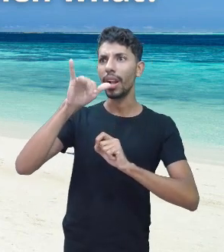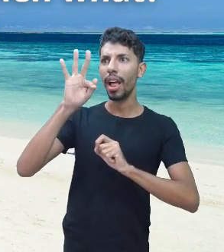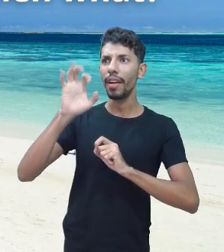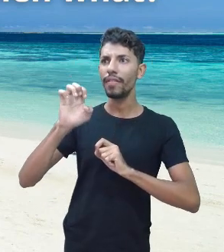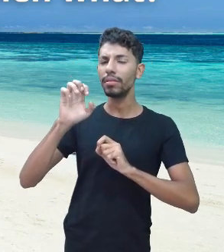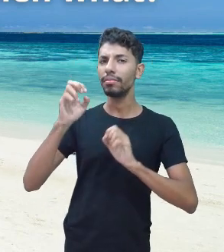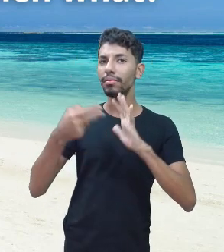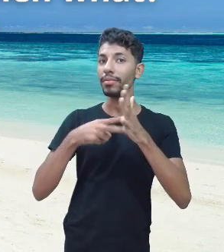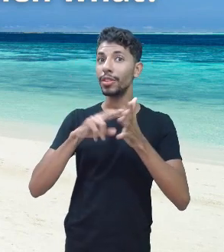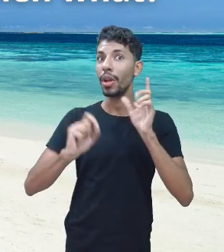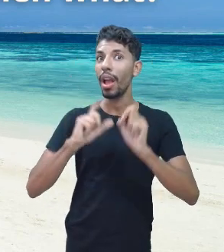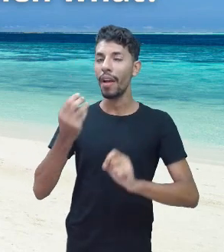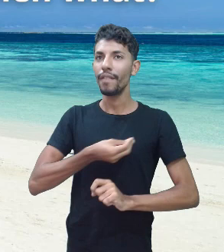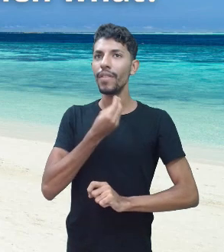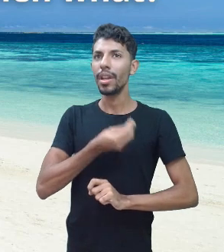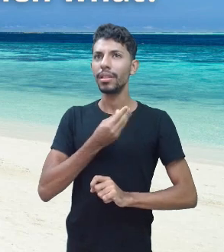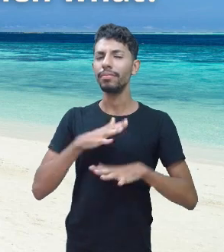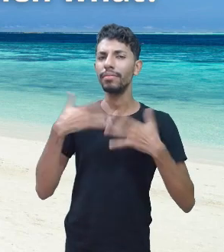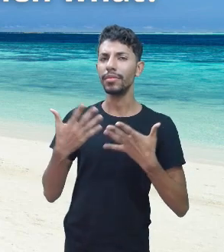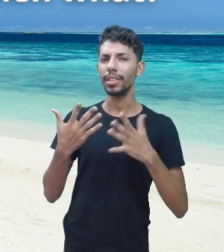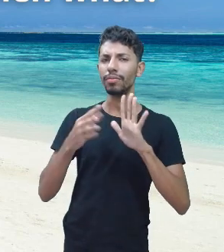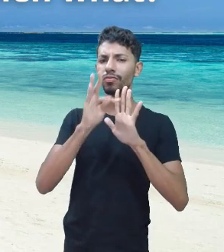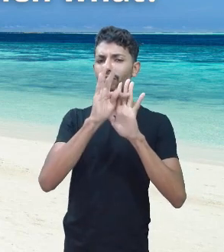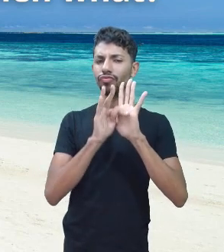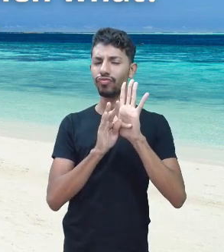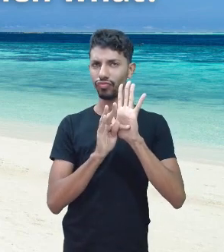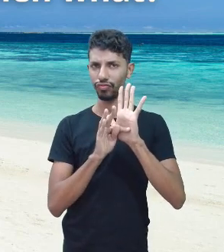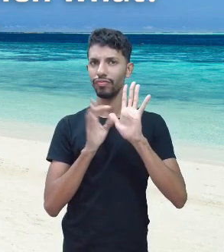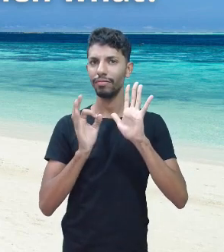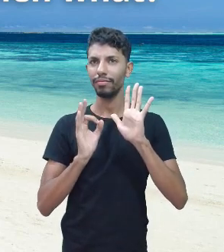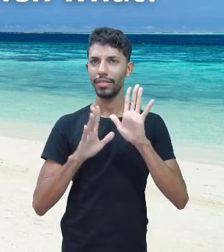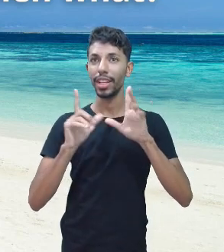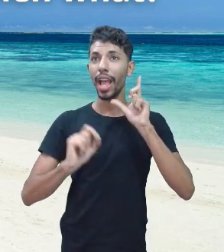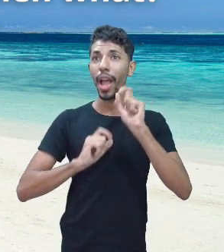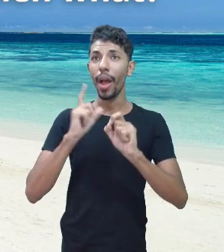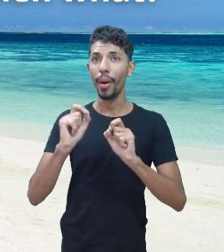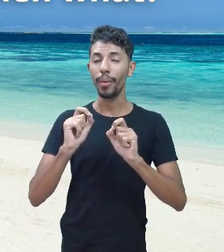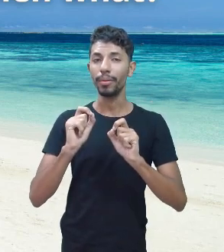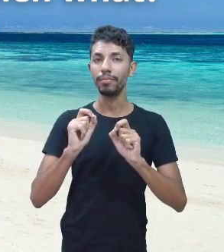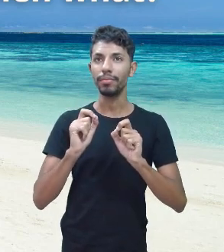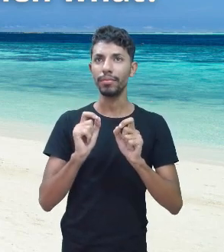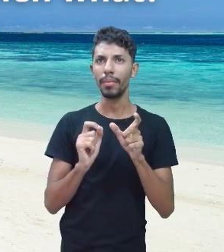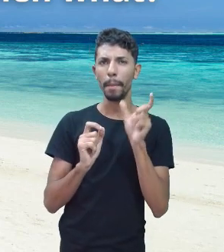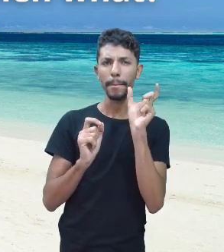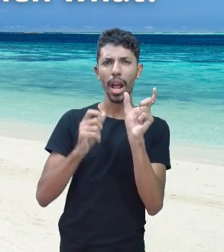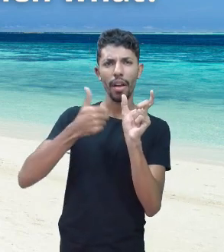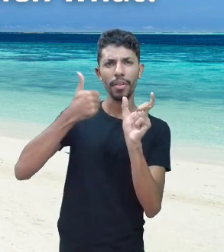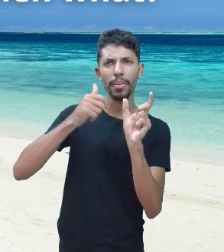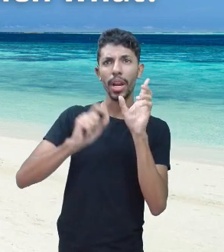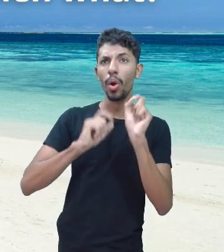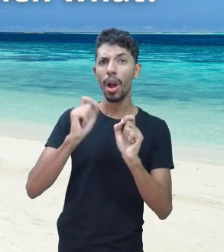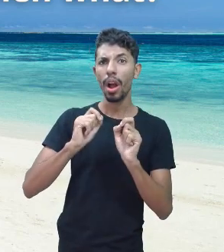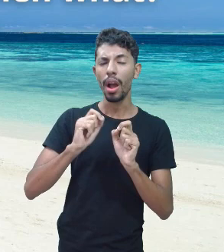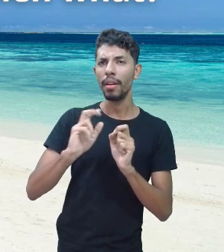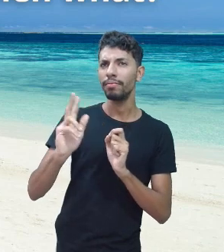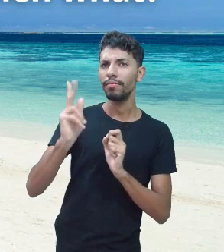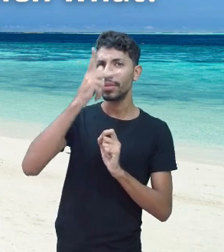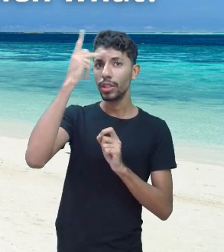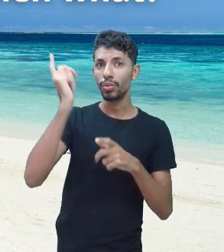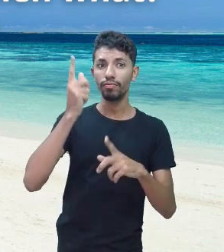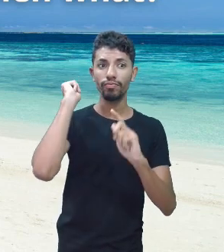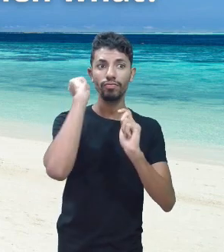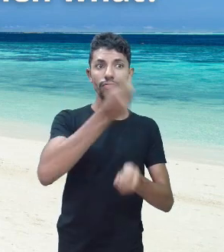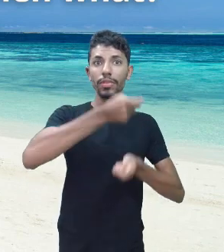vida. O que é um fisherman? Fisherman é alguém que pesca peixe, né? Se fosse fishing,